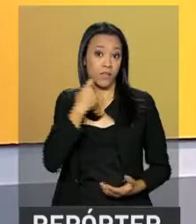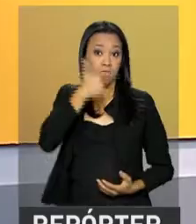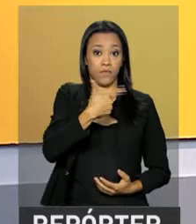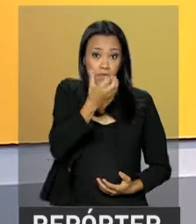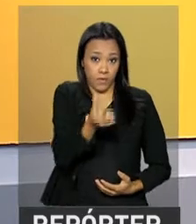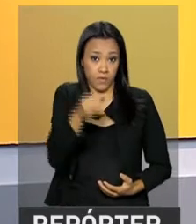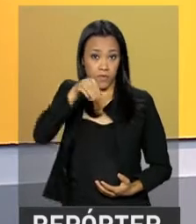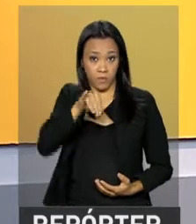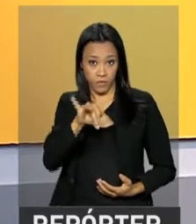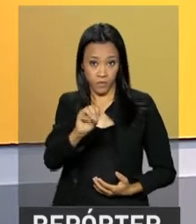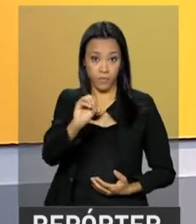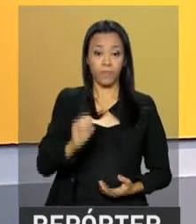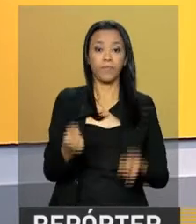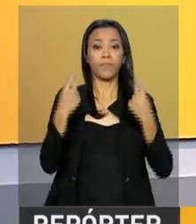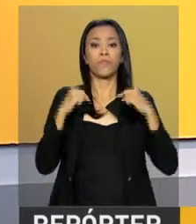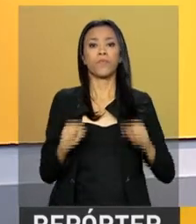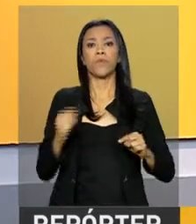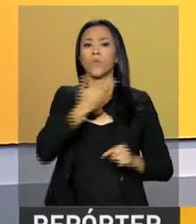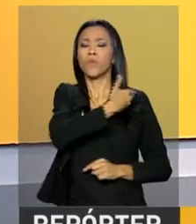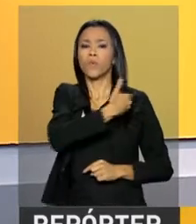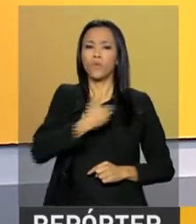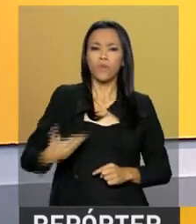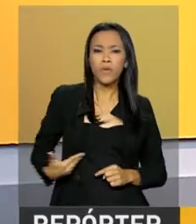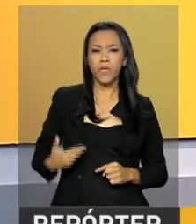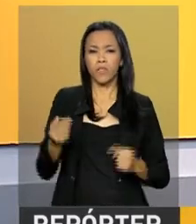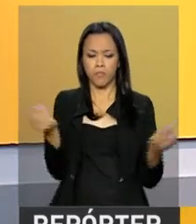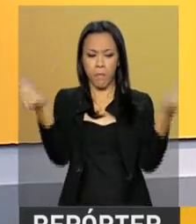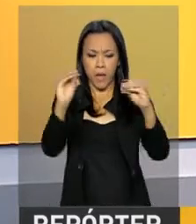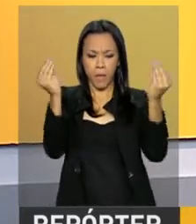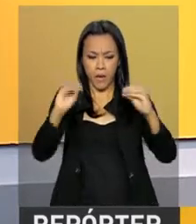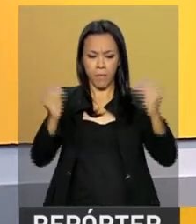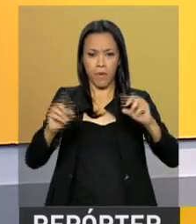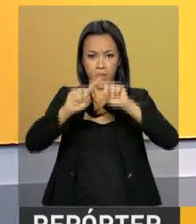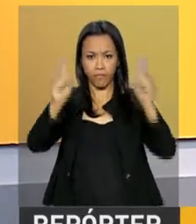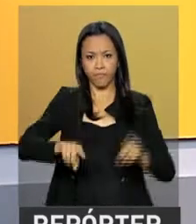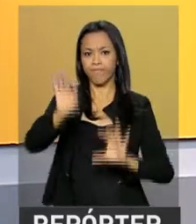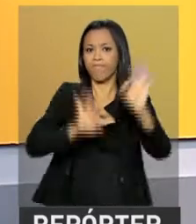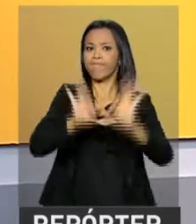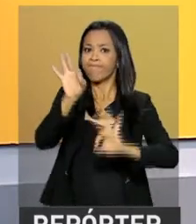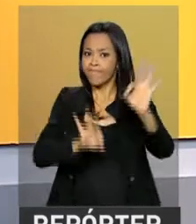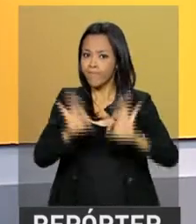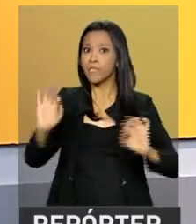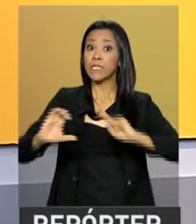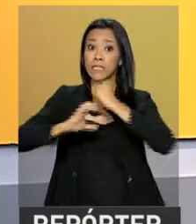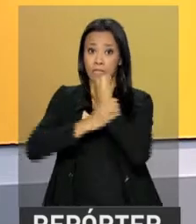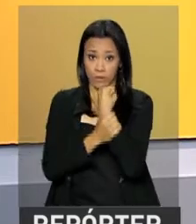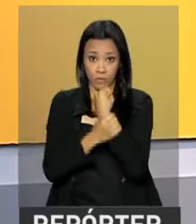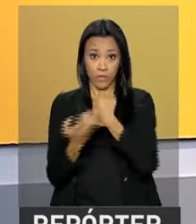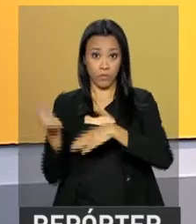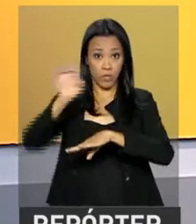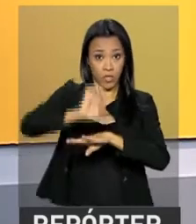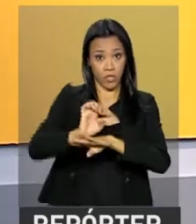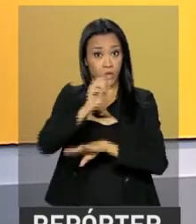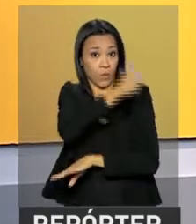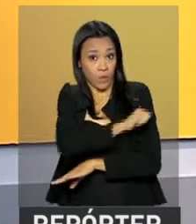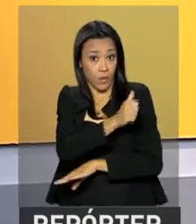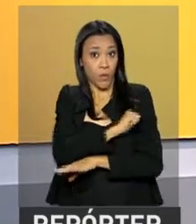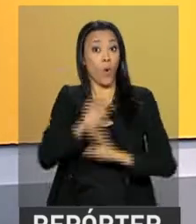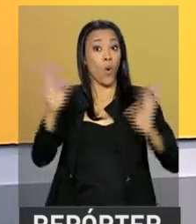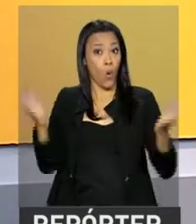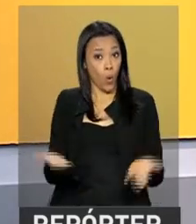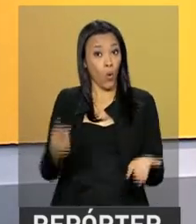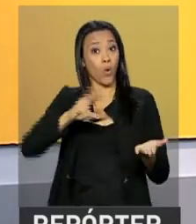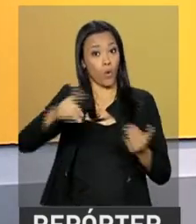o governo participa da elaboração de um plano de segurança para o rio de janeiro que deve ser apresentado hoje